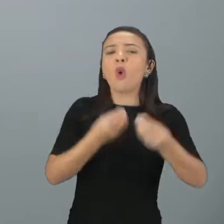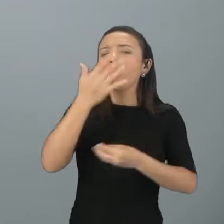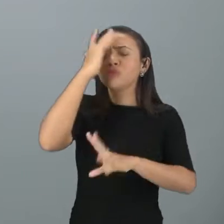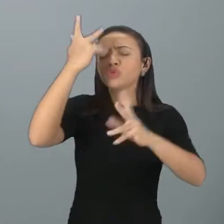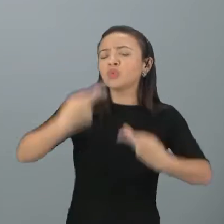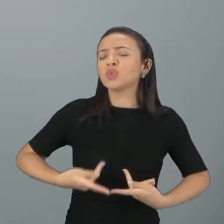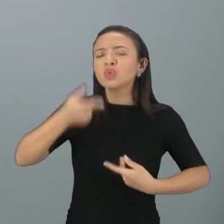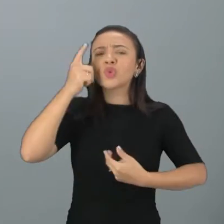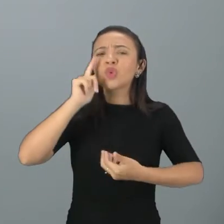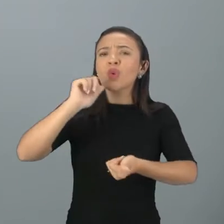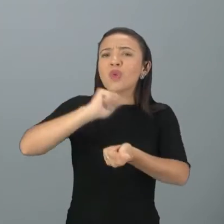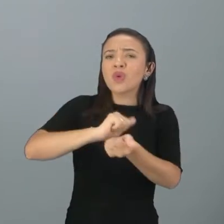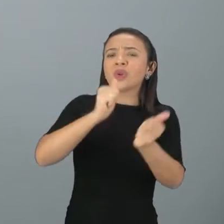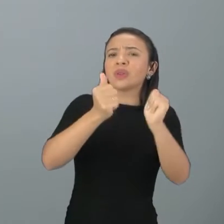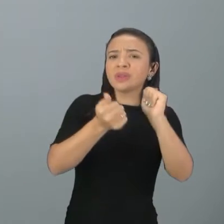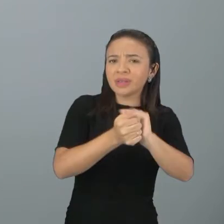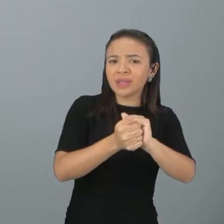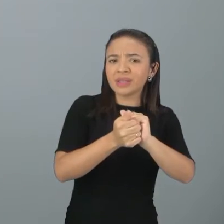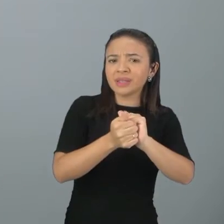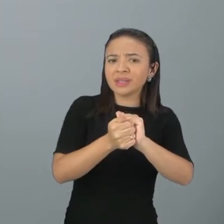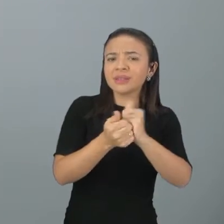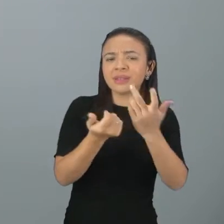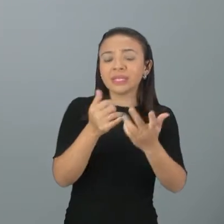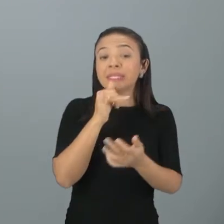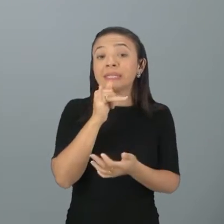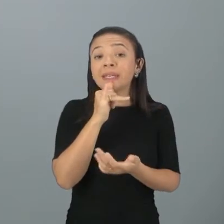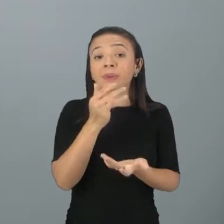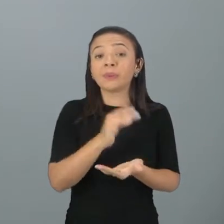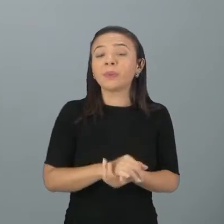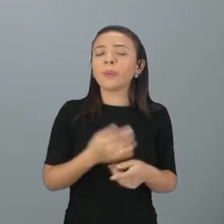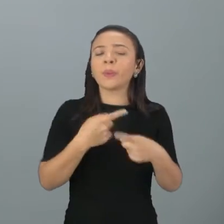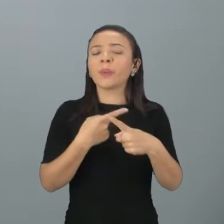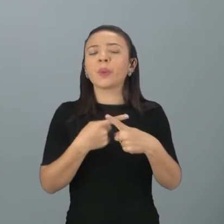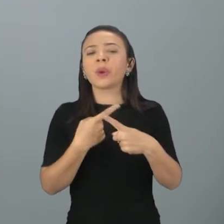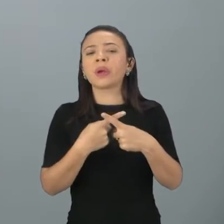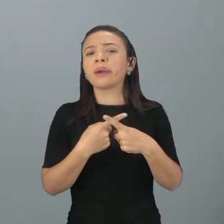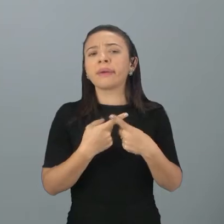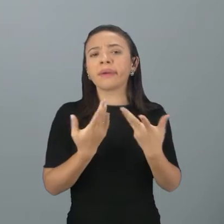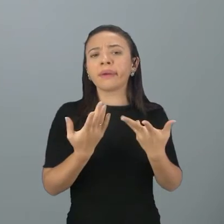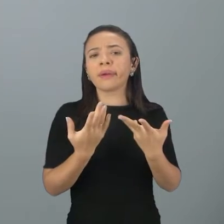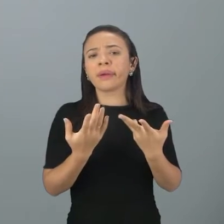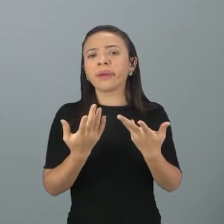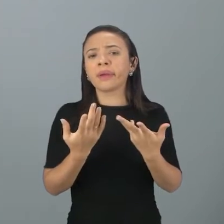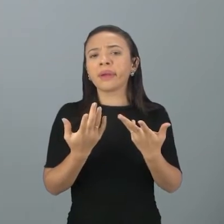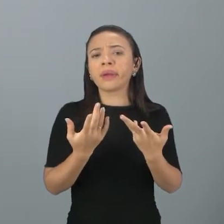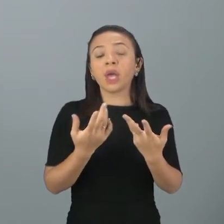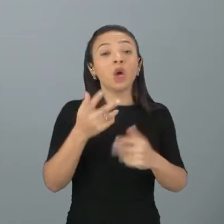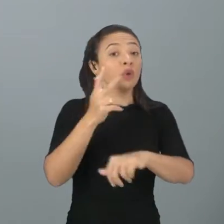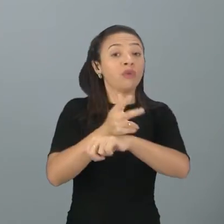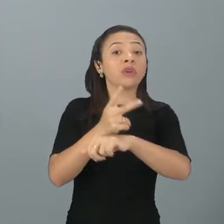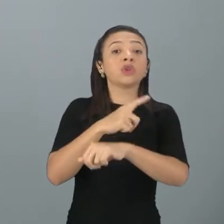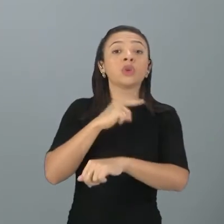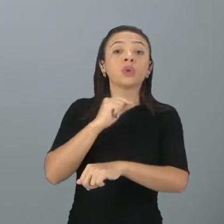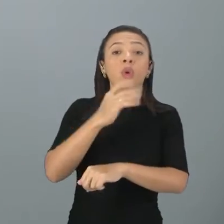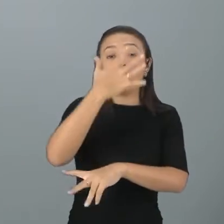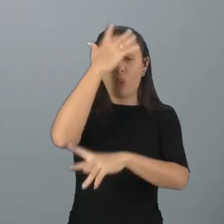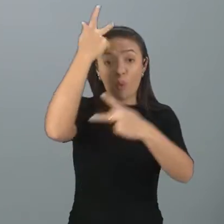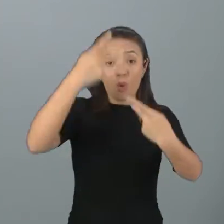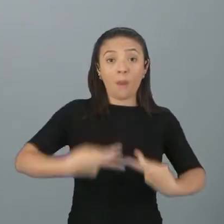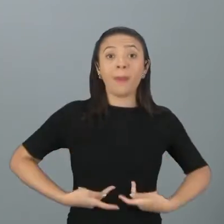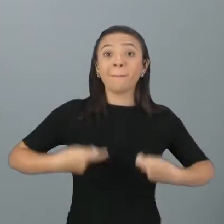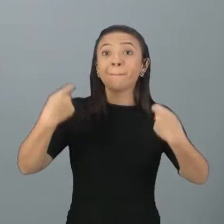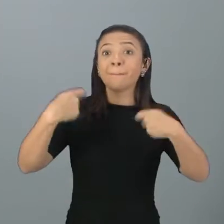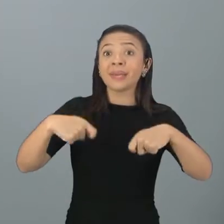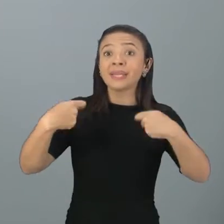ia pedindo para ele, né? Por exemplo, por que vamos ver no vídeo, por que o homem